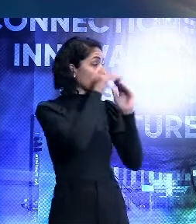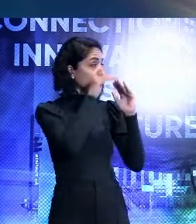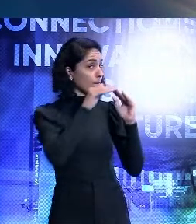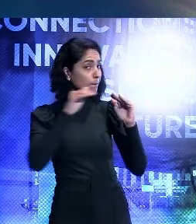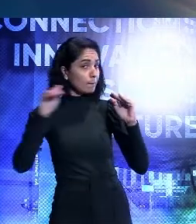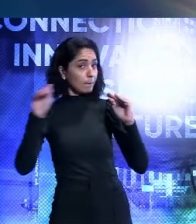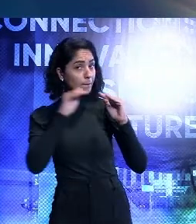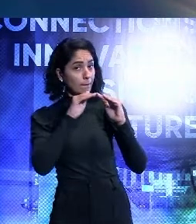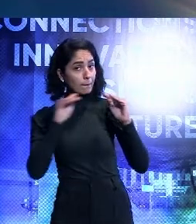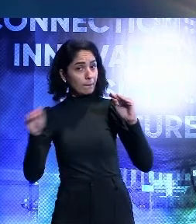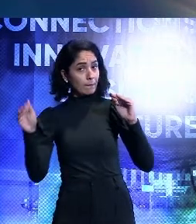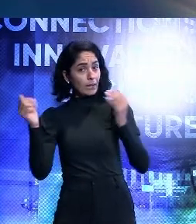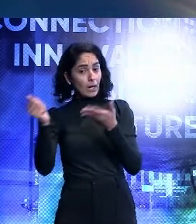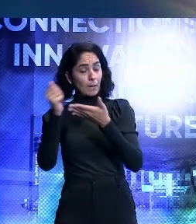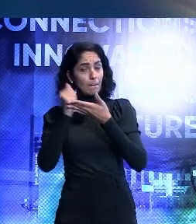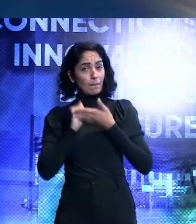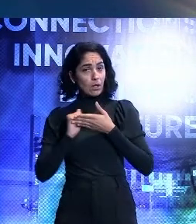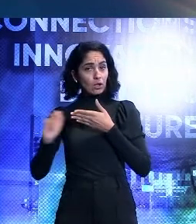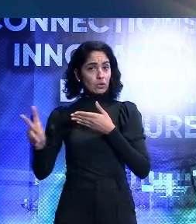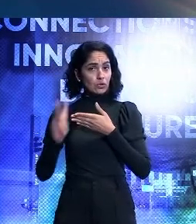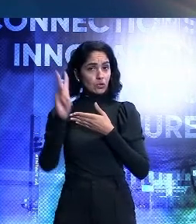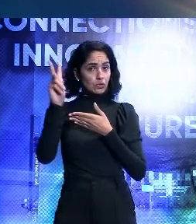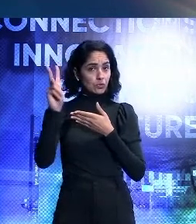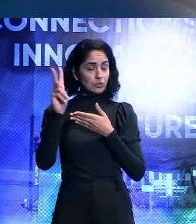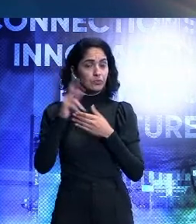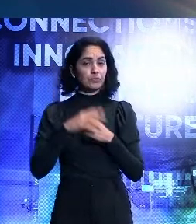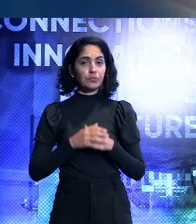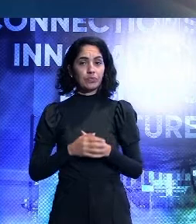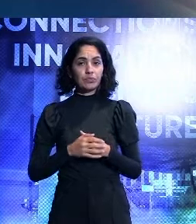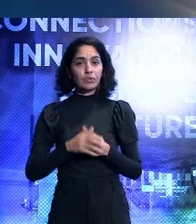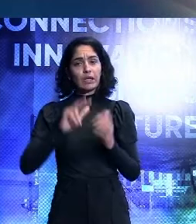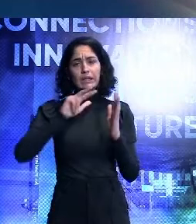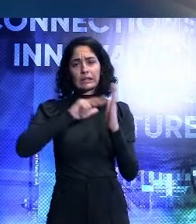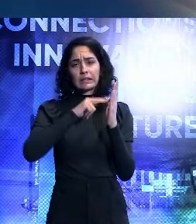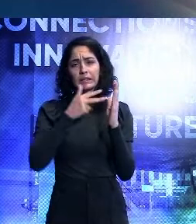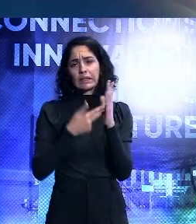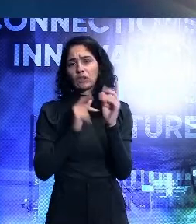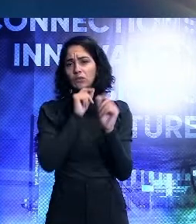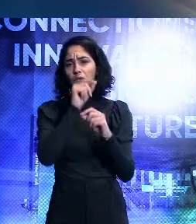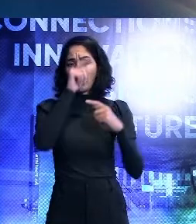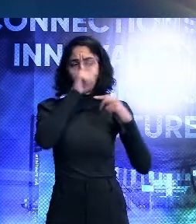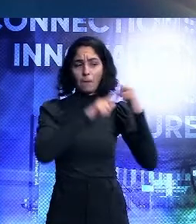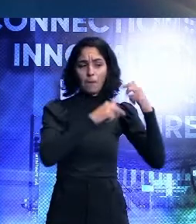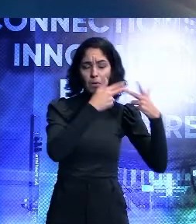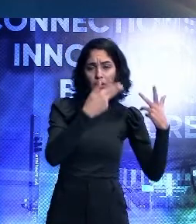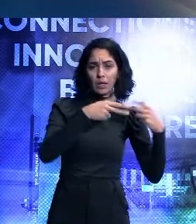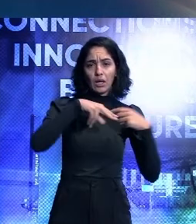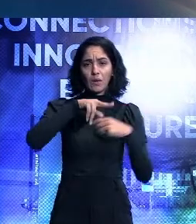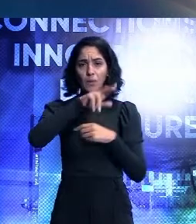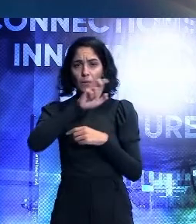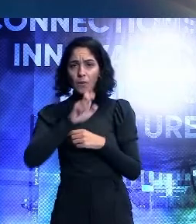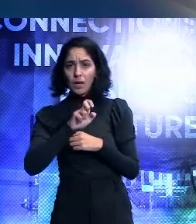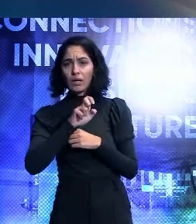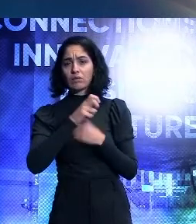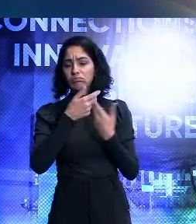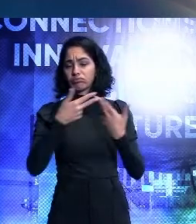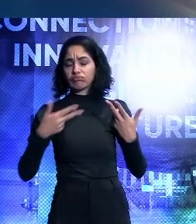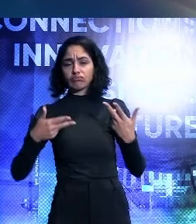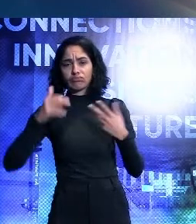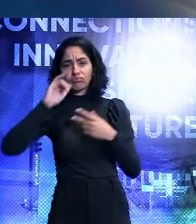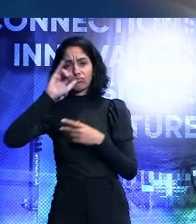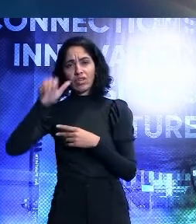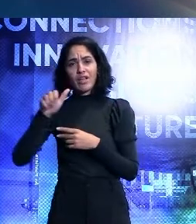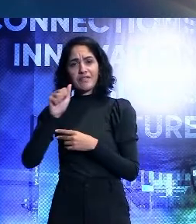valor desse fluxo de valor. Ou seja, aqui pode estar produto, UX, engenharia, Lean Agile. Olha os Agile Coaches